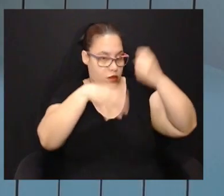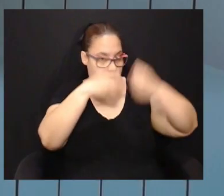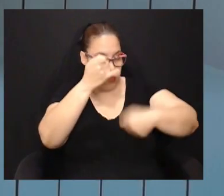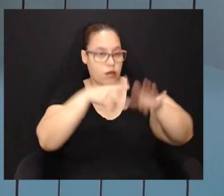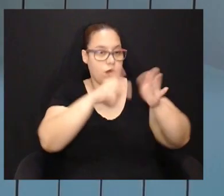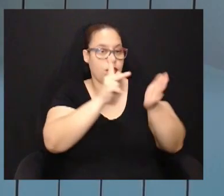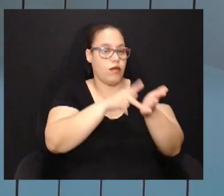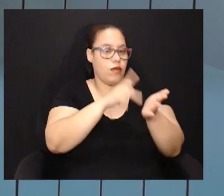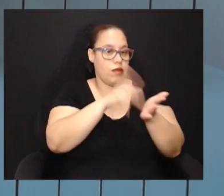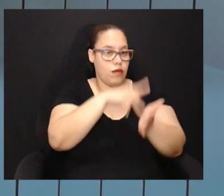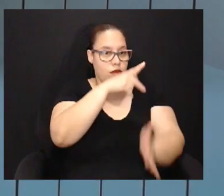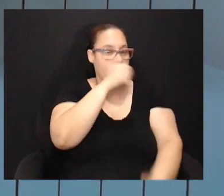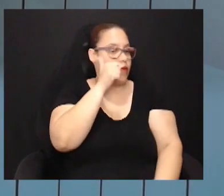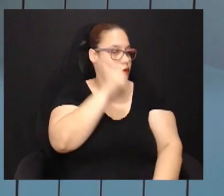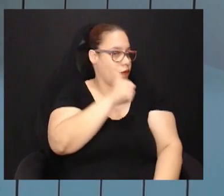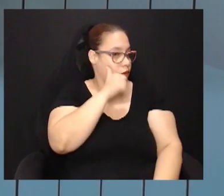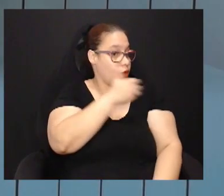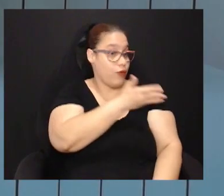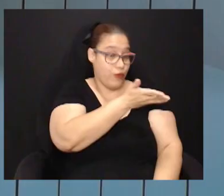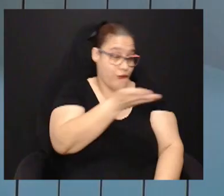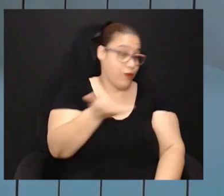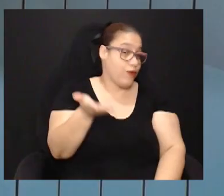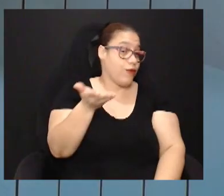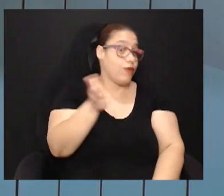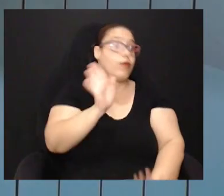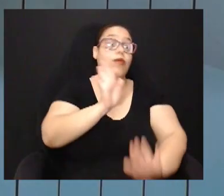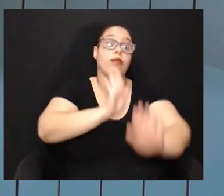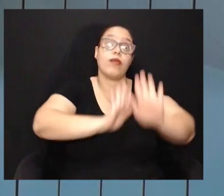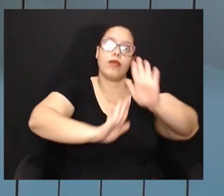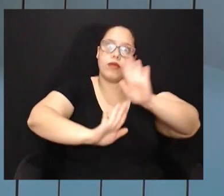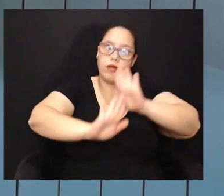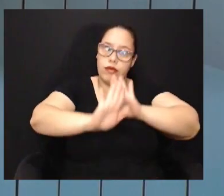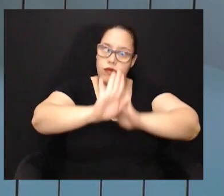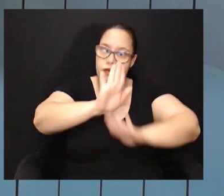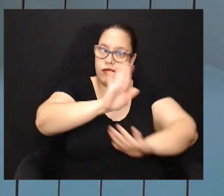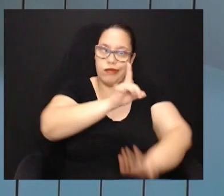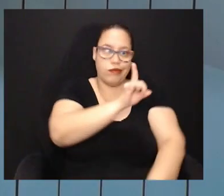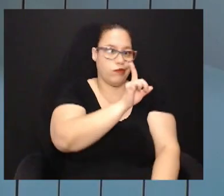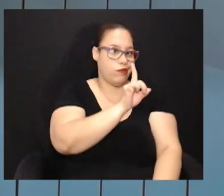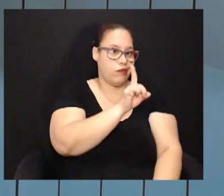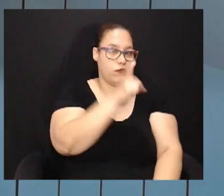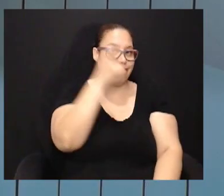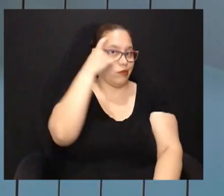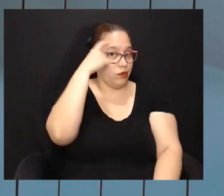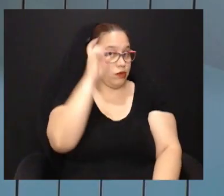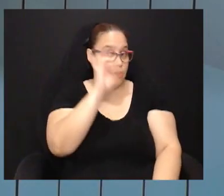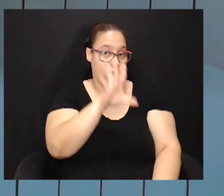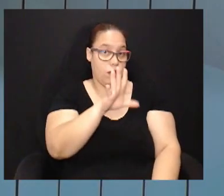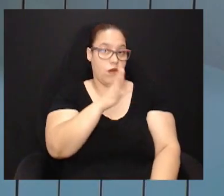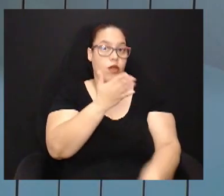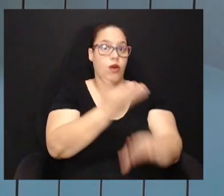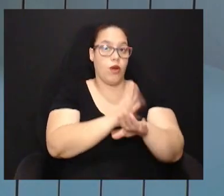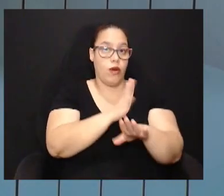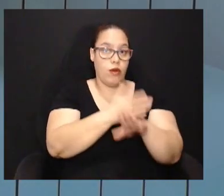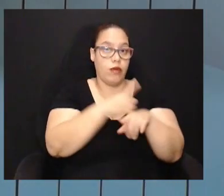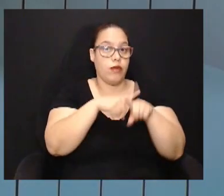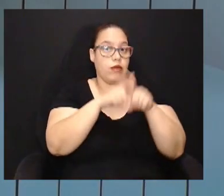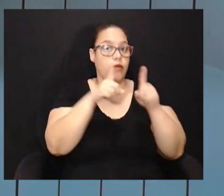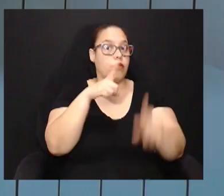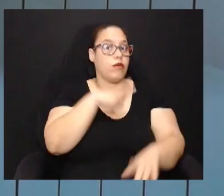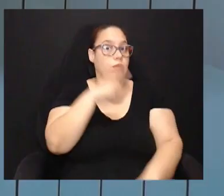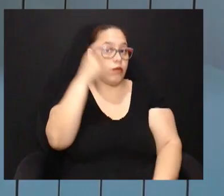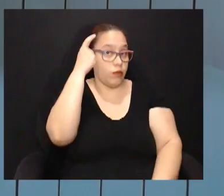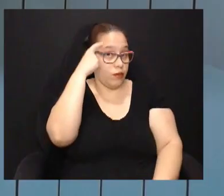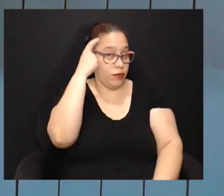poder esclarecer realmente aí para as mulheres, né, tomar cuidado, porque não é pensando apenas na praticidade,